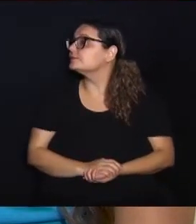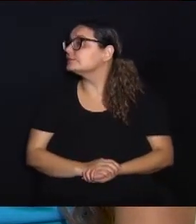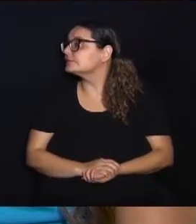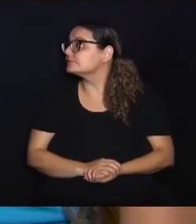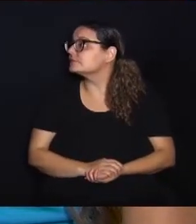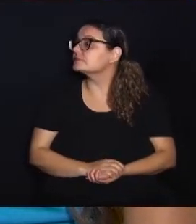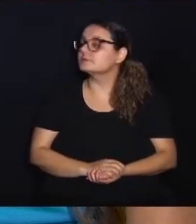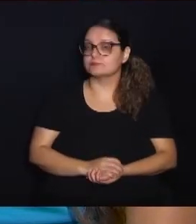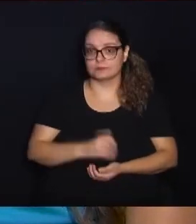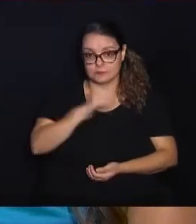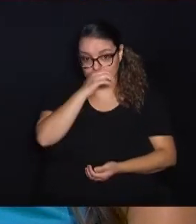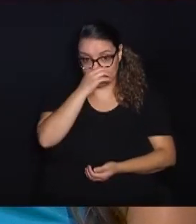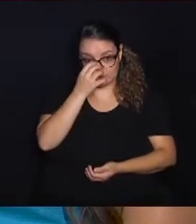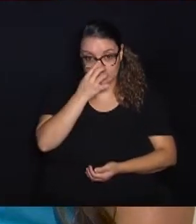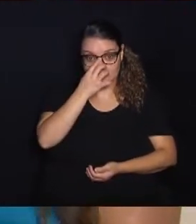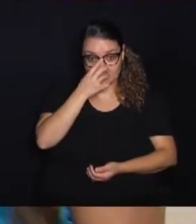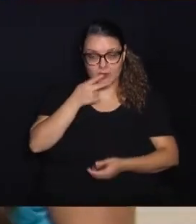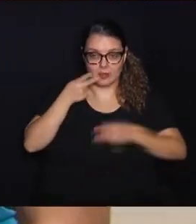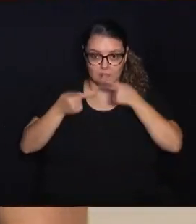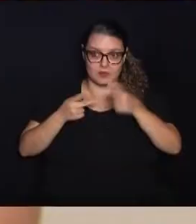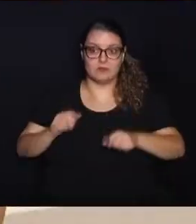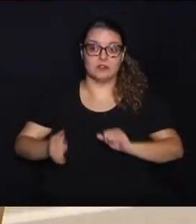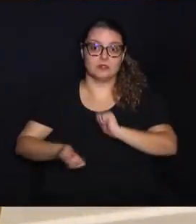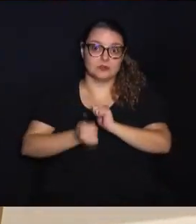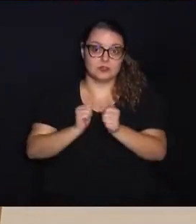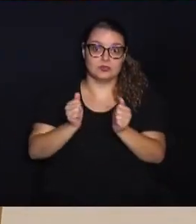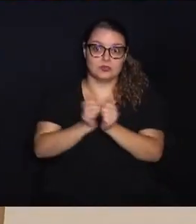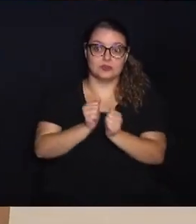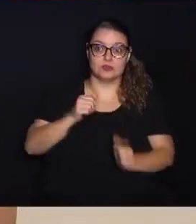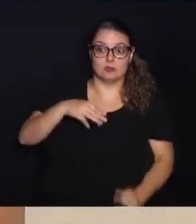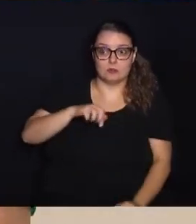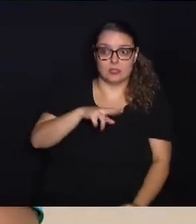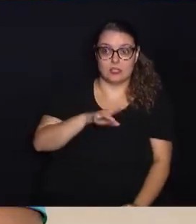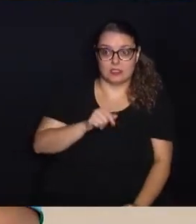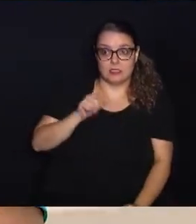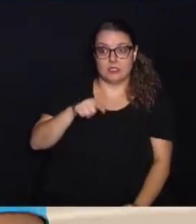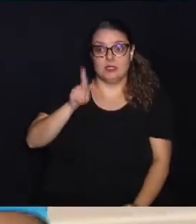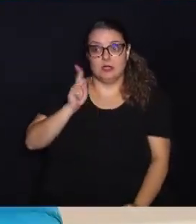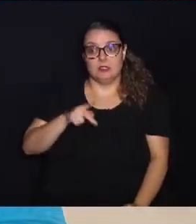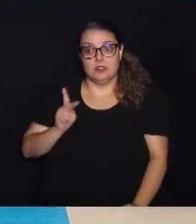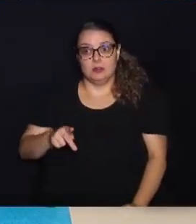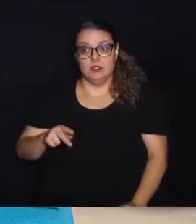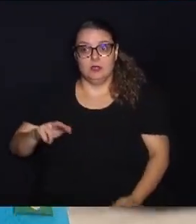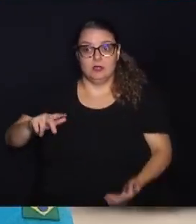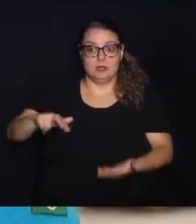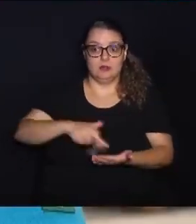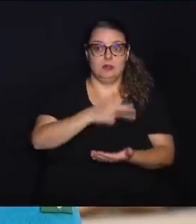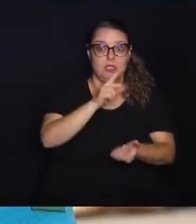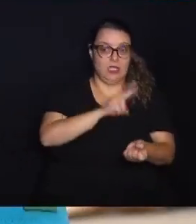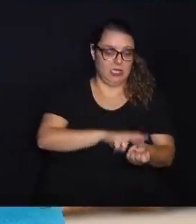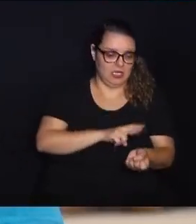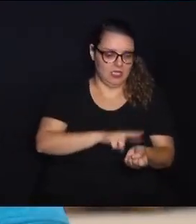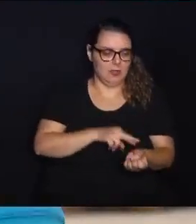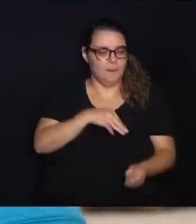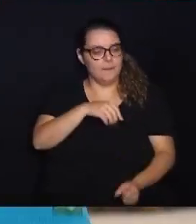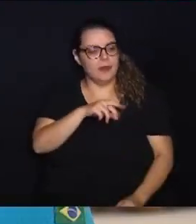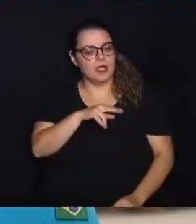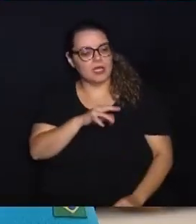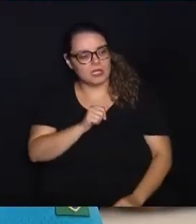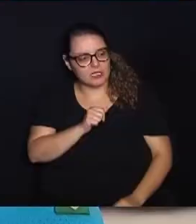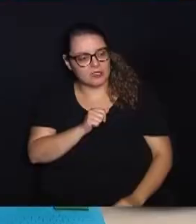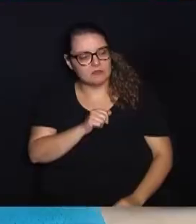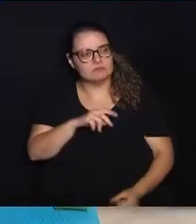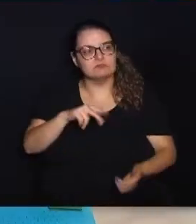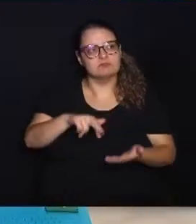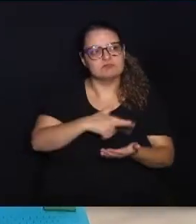uma modalidade exclusivamente feminina, né? A ginástica rítmica aqui no Brasil ela é uma modalidade